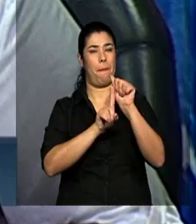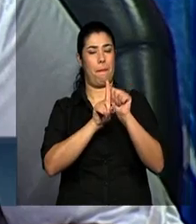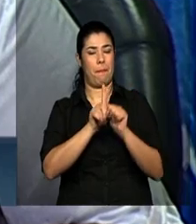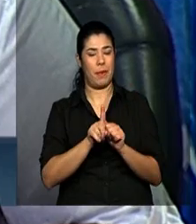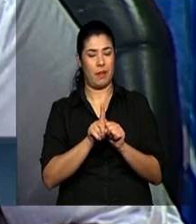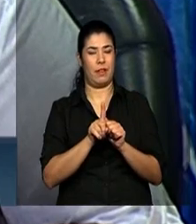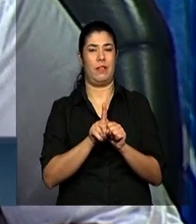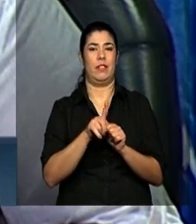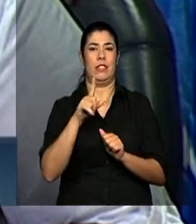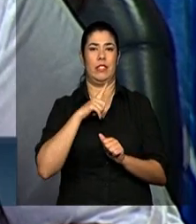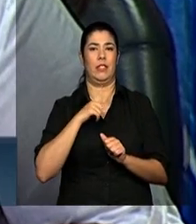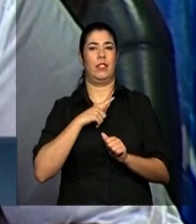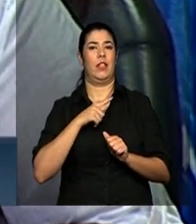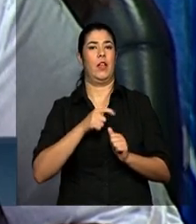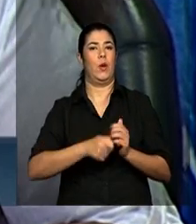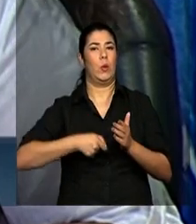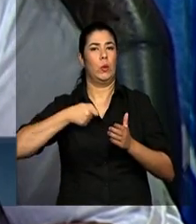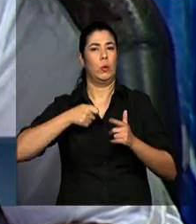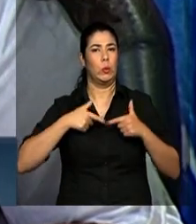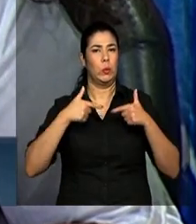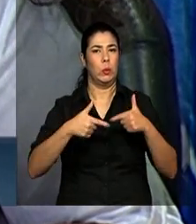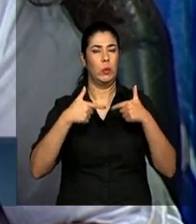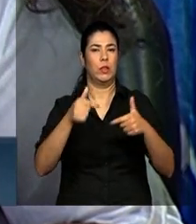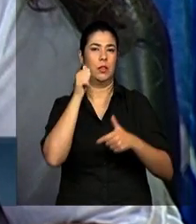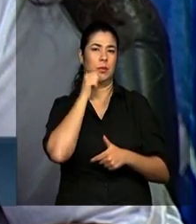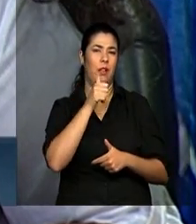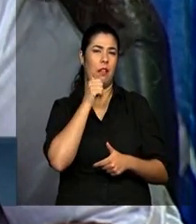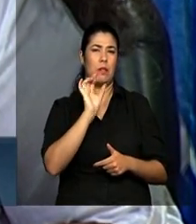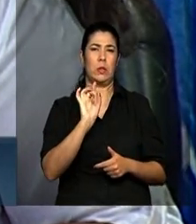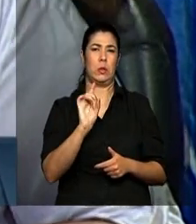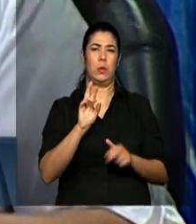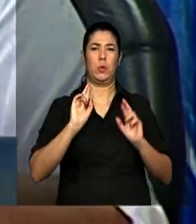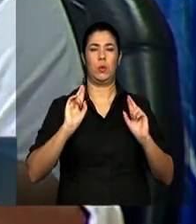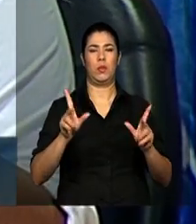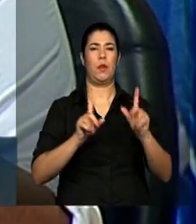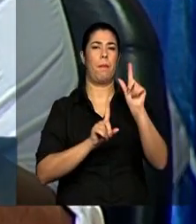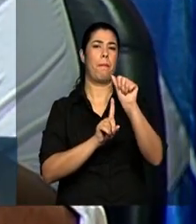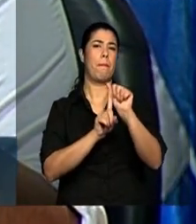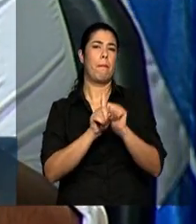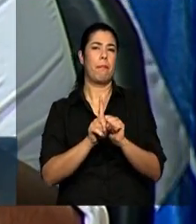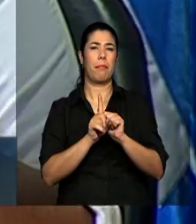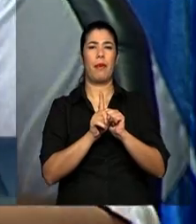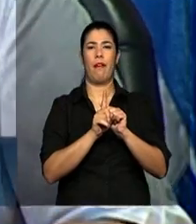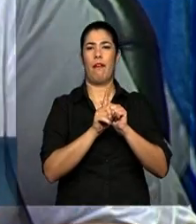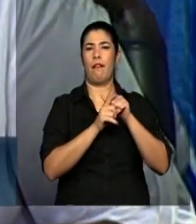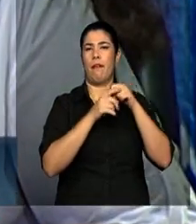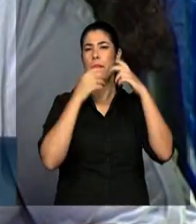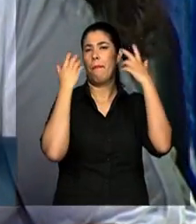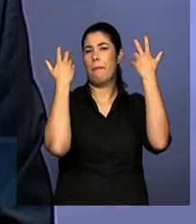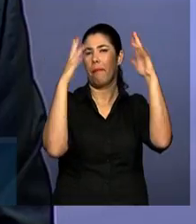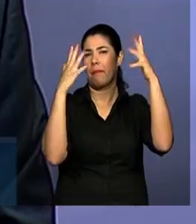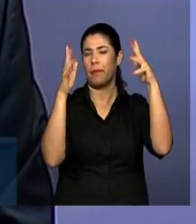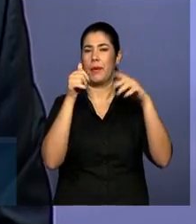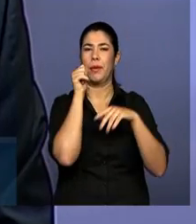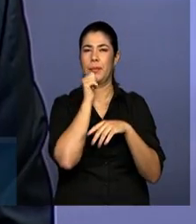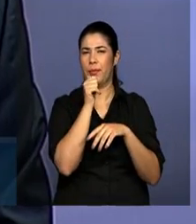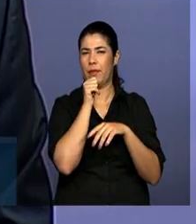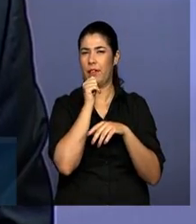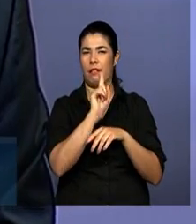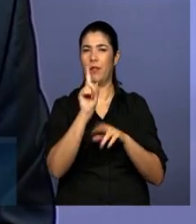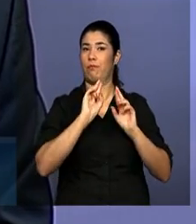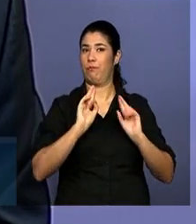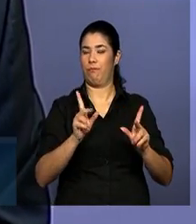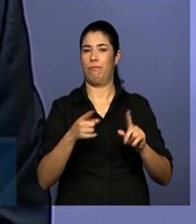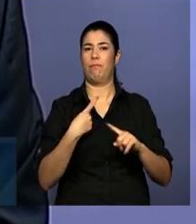das mulheres. Né? Não é só aquele mês que todo mundo se lembra de parabenizar por ser mulher, mas pelo mês